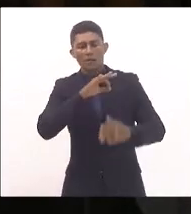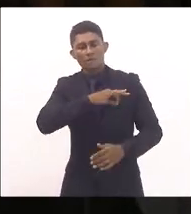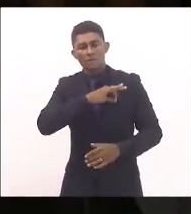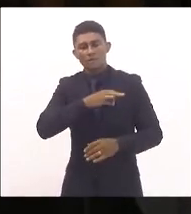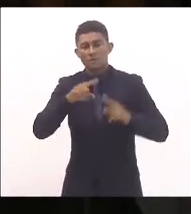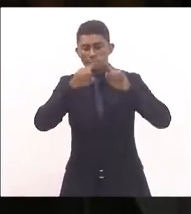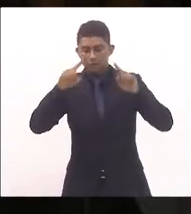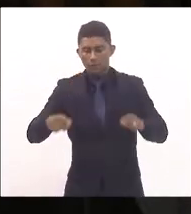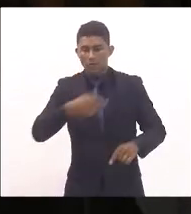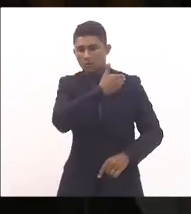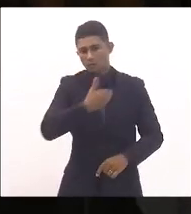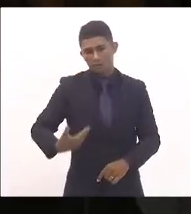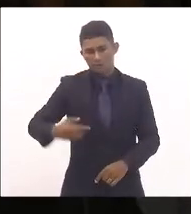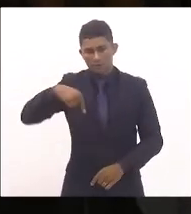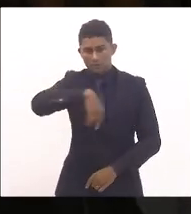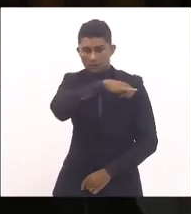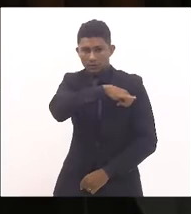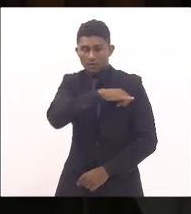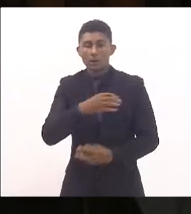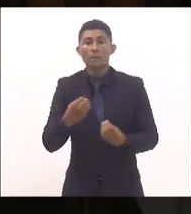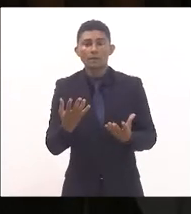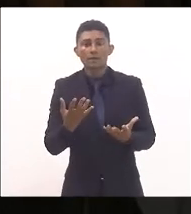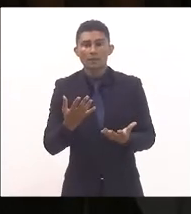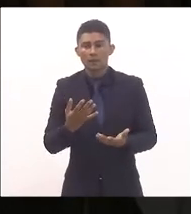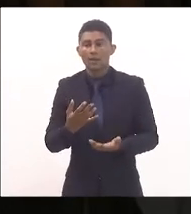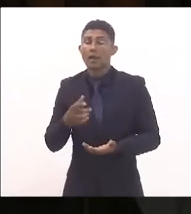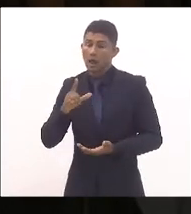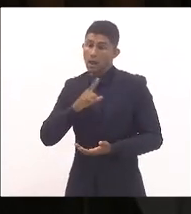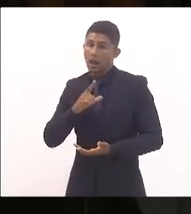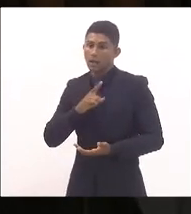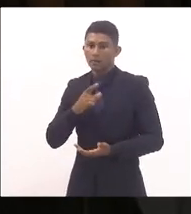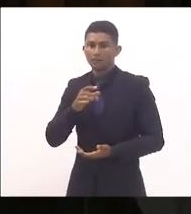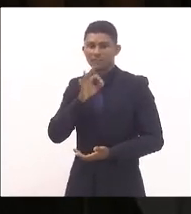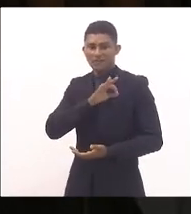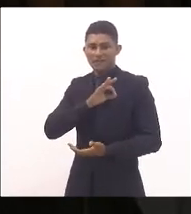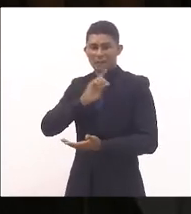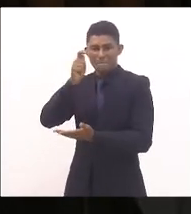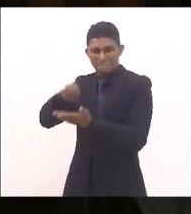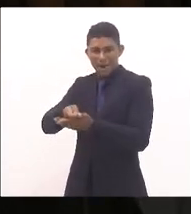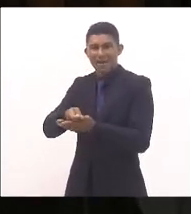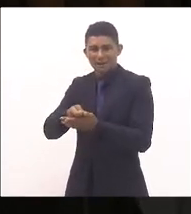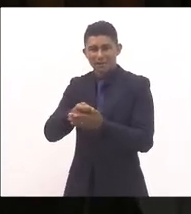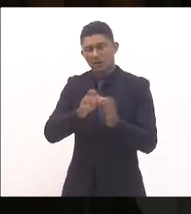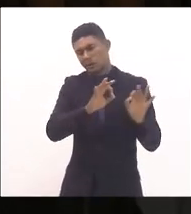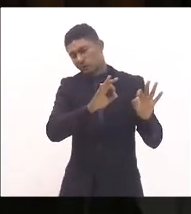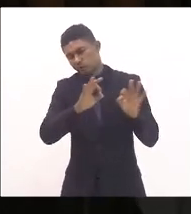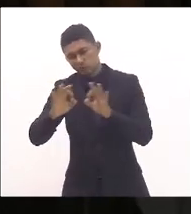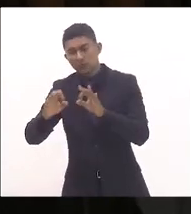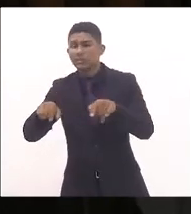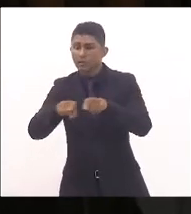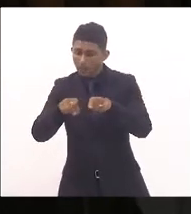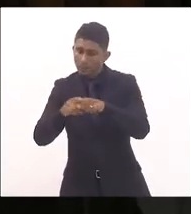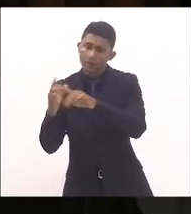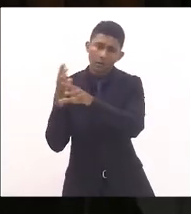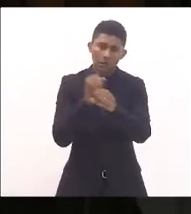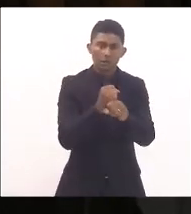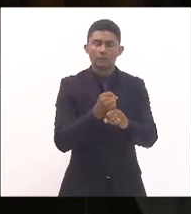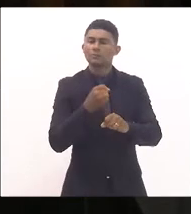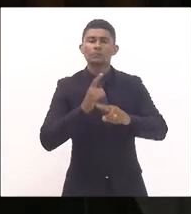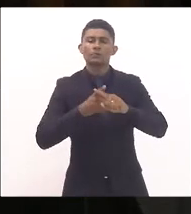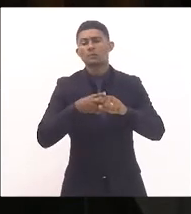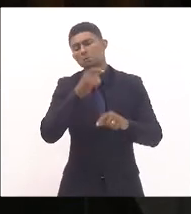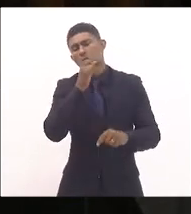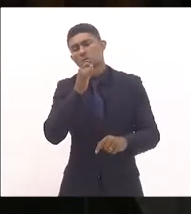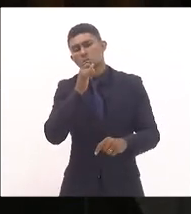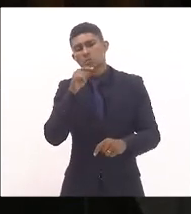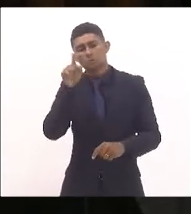para que verbas indenizatórias também contassem, principalmente aquelas verbas permanentes. Porque é uma coisa se, numa situação, o servidor